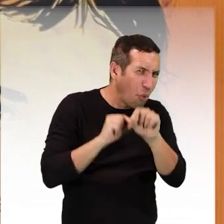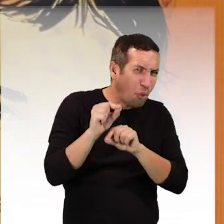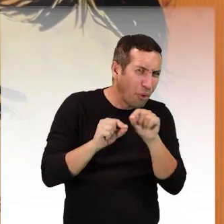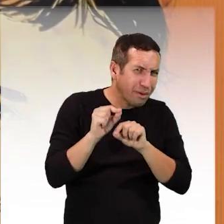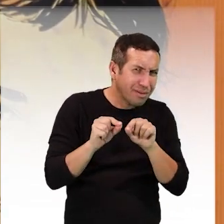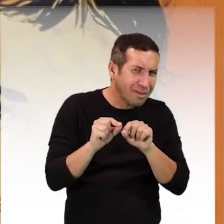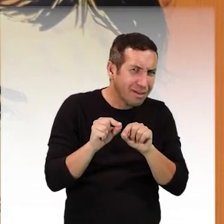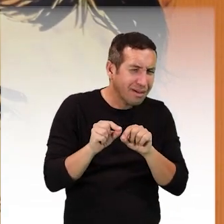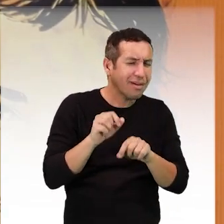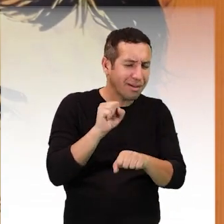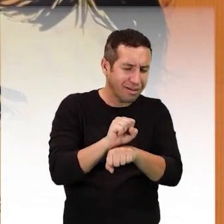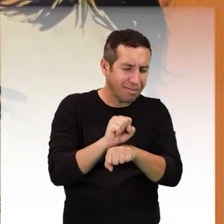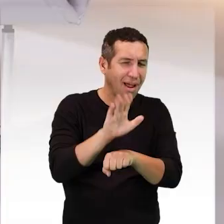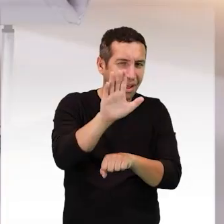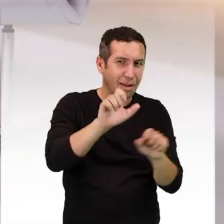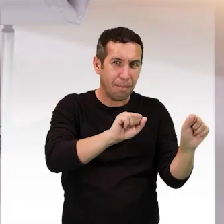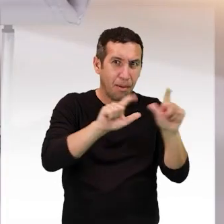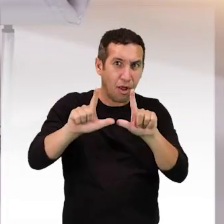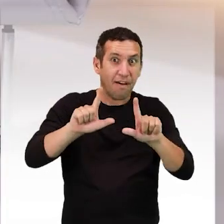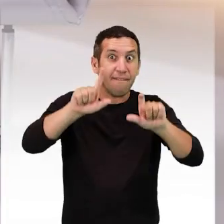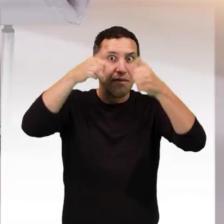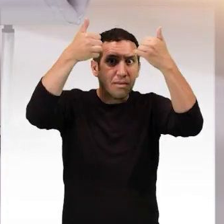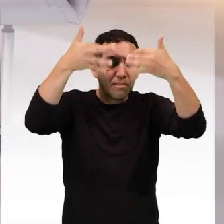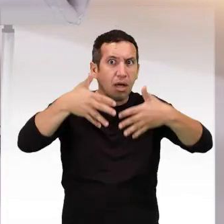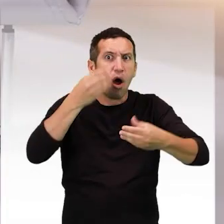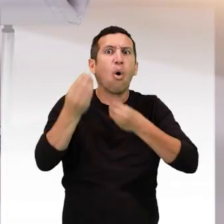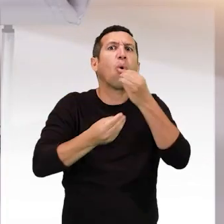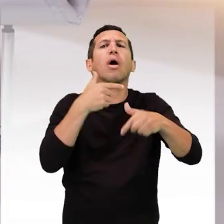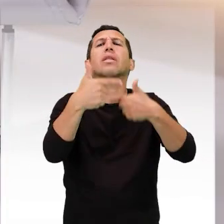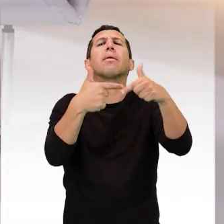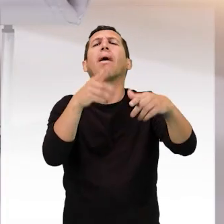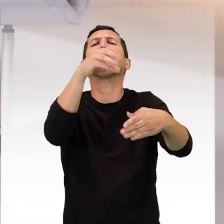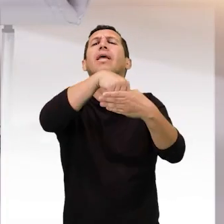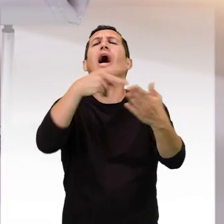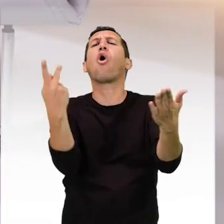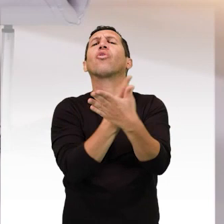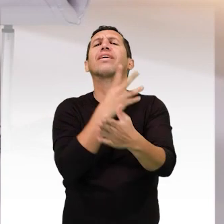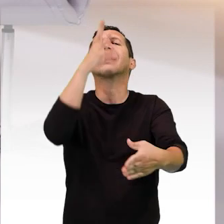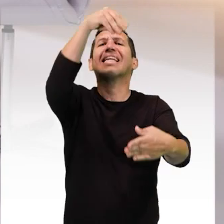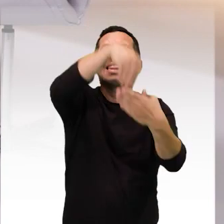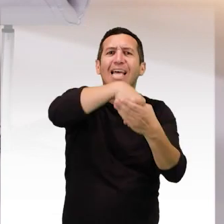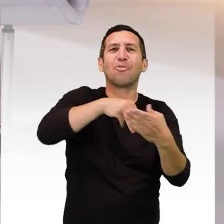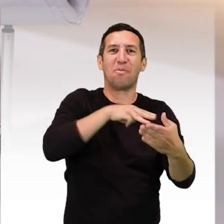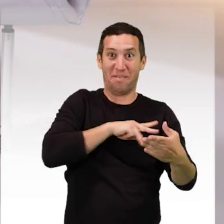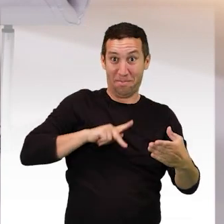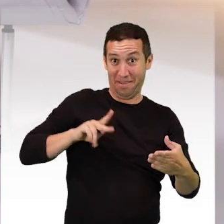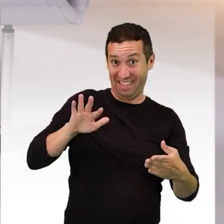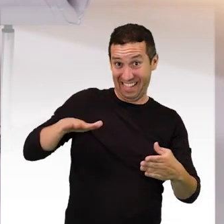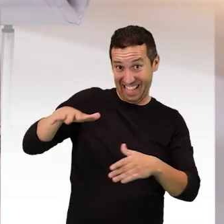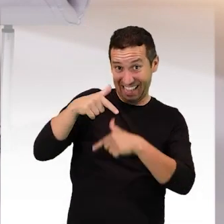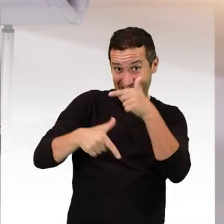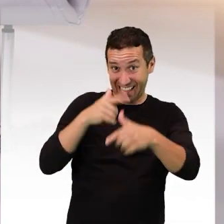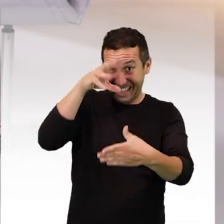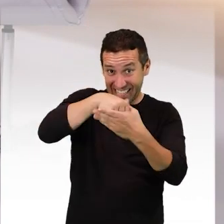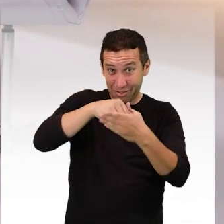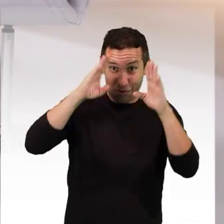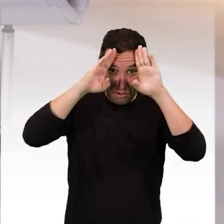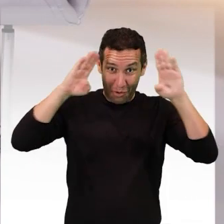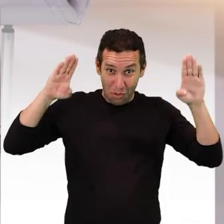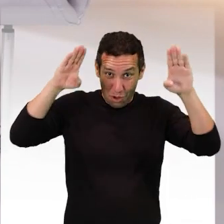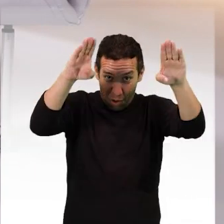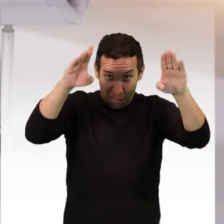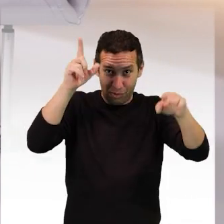nos aeroportos e já está tendo um trabalho. Eu tenho certeza que você ficou curioso para saber o que é. Não sai daí, no próximo bloco a gente vai